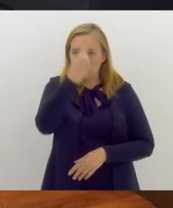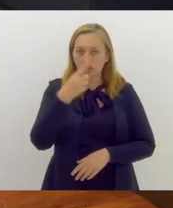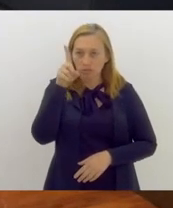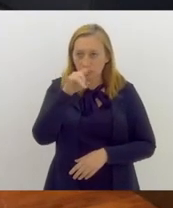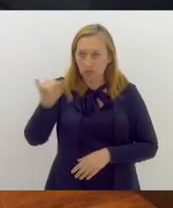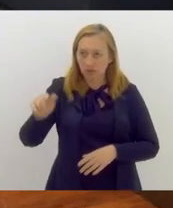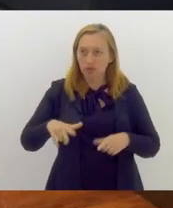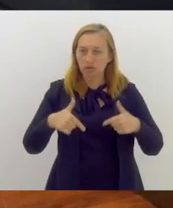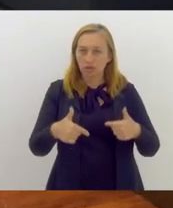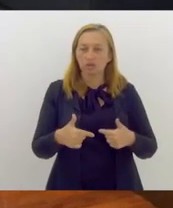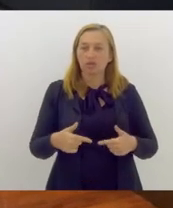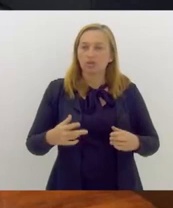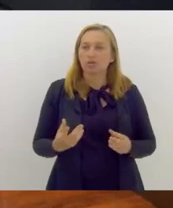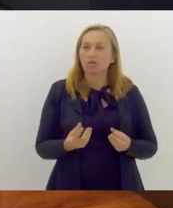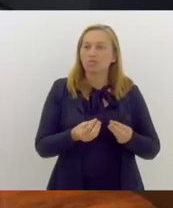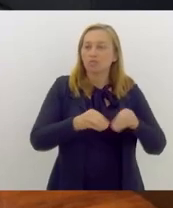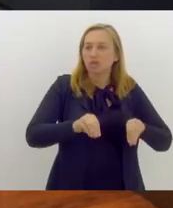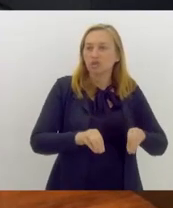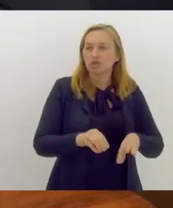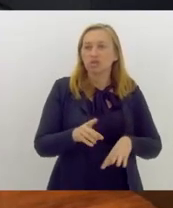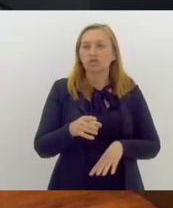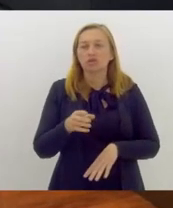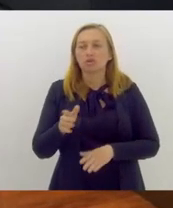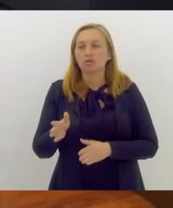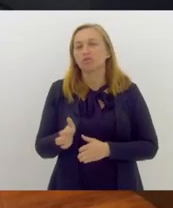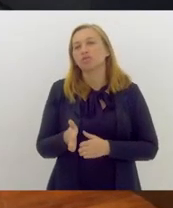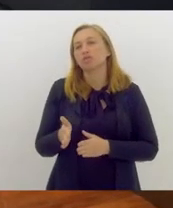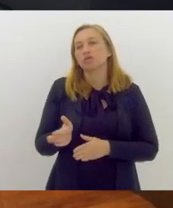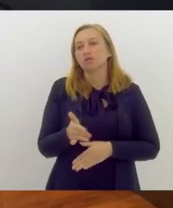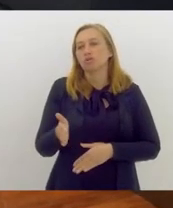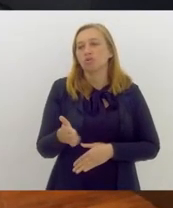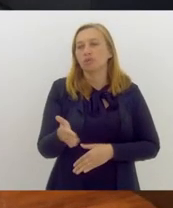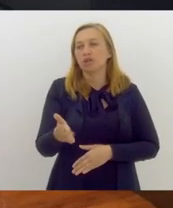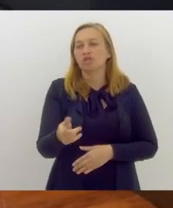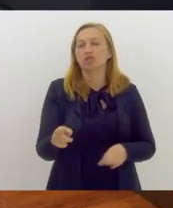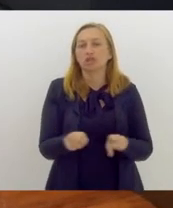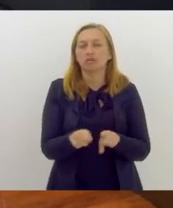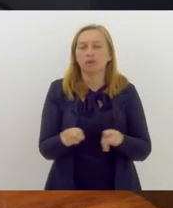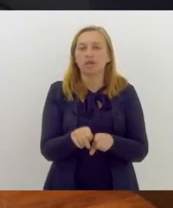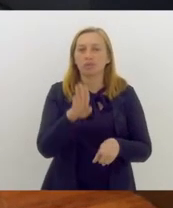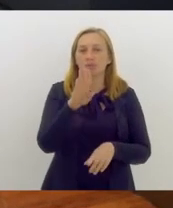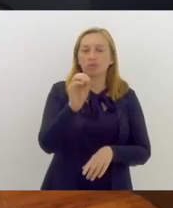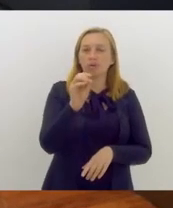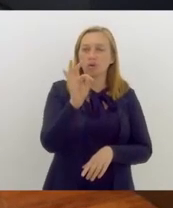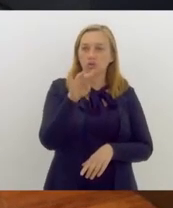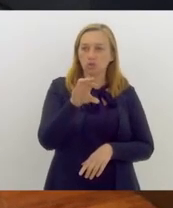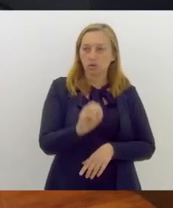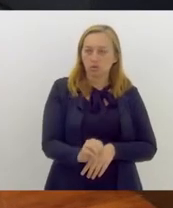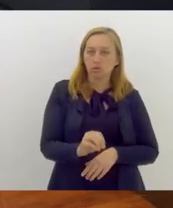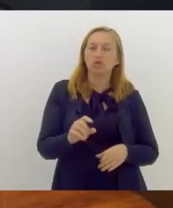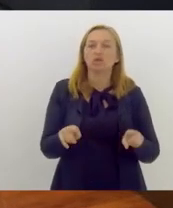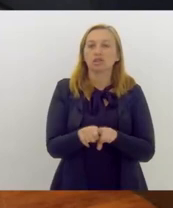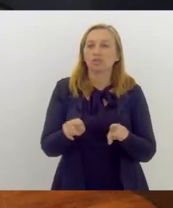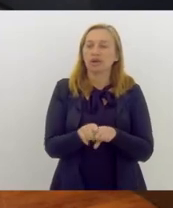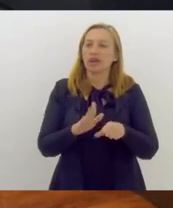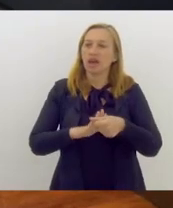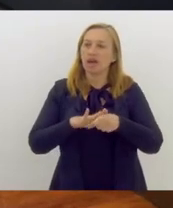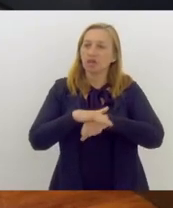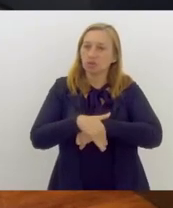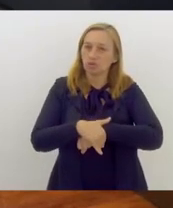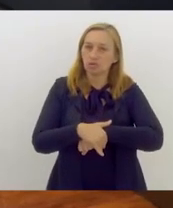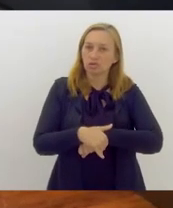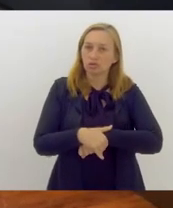dentro da água que afeta atividade de peixe como os boto cinzas Além disso durante a noite essas estruturas estão